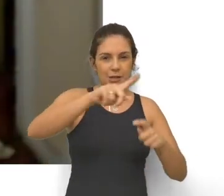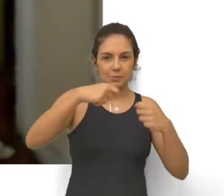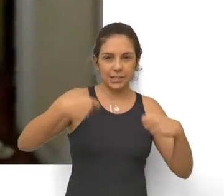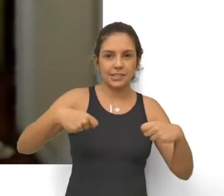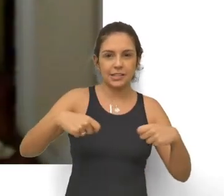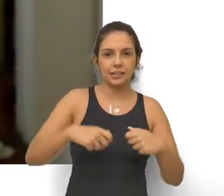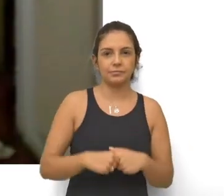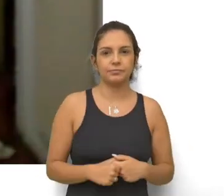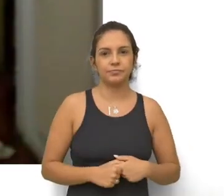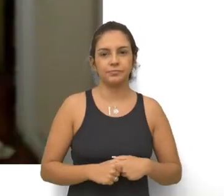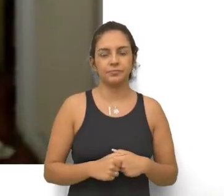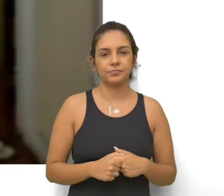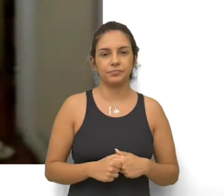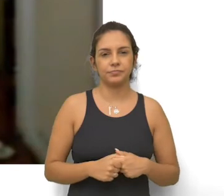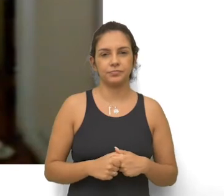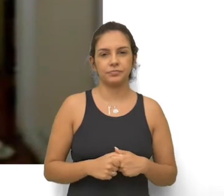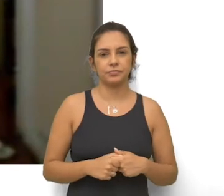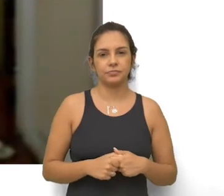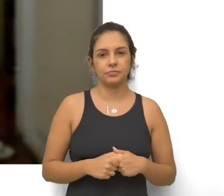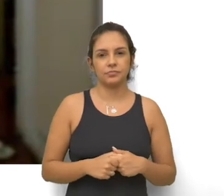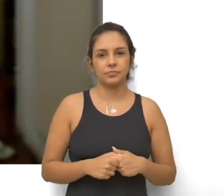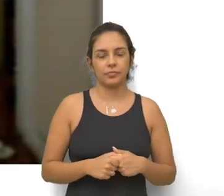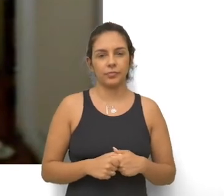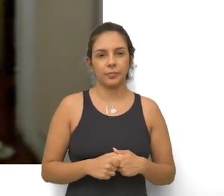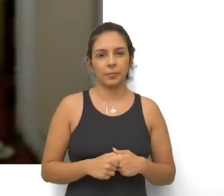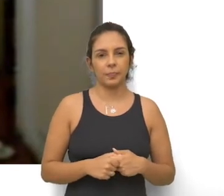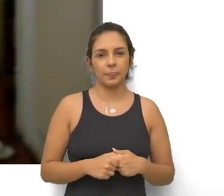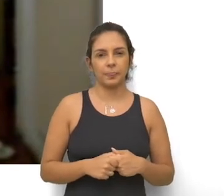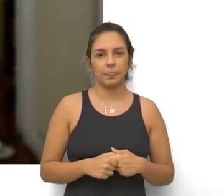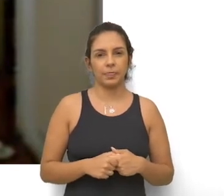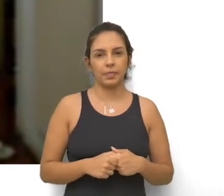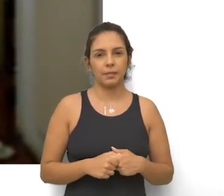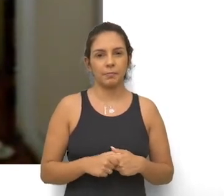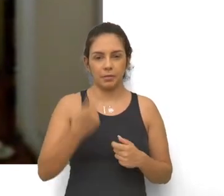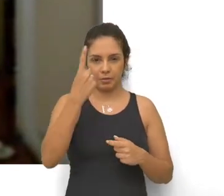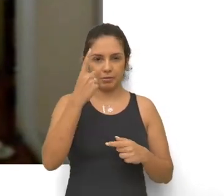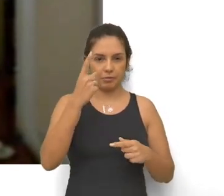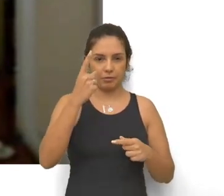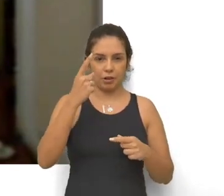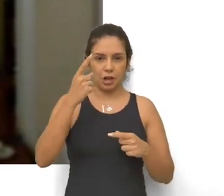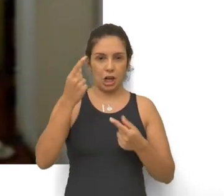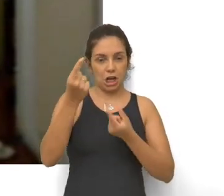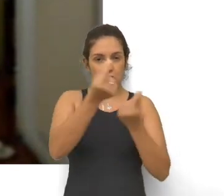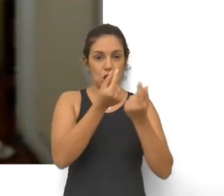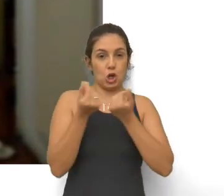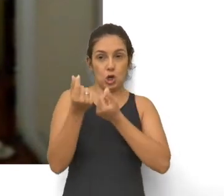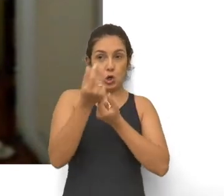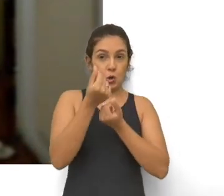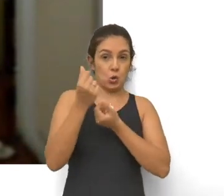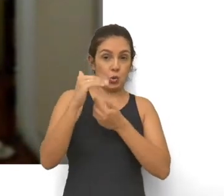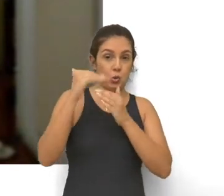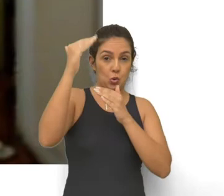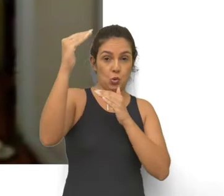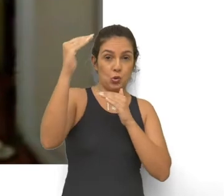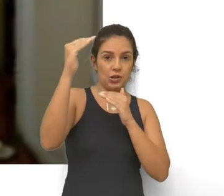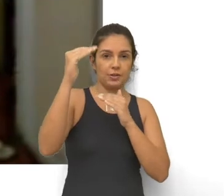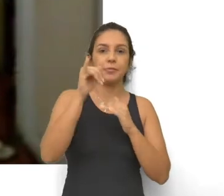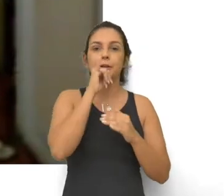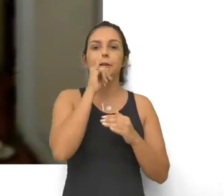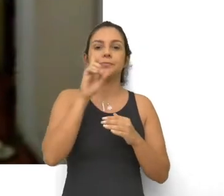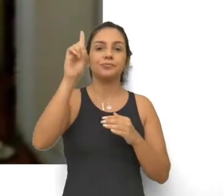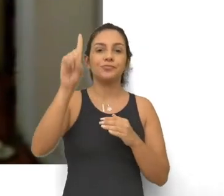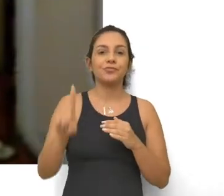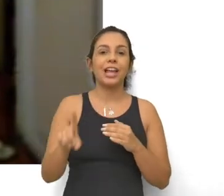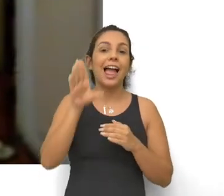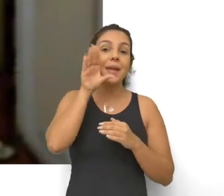Né? Então, e mesmo assim, uma parte da classe alta, porque agora, direitos das domésticas, imagina